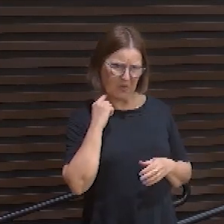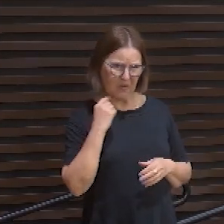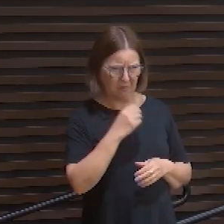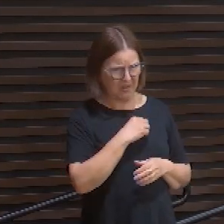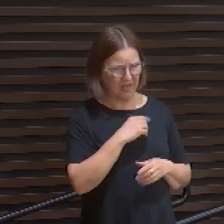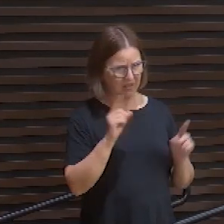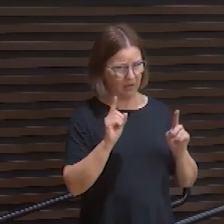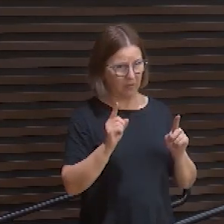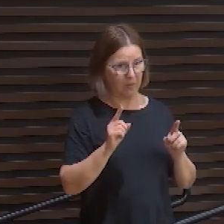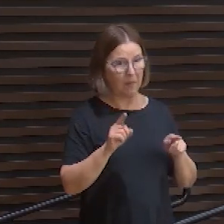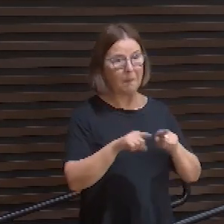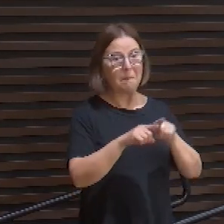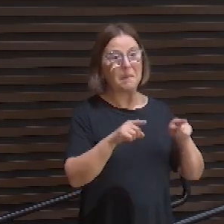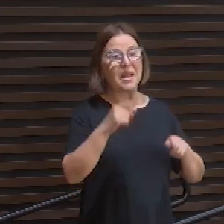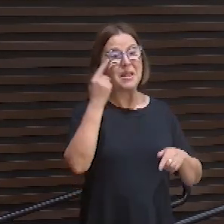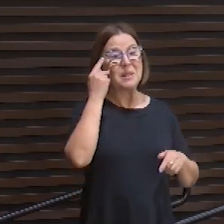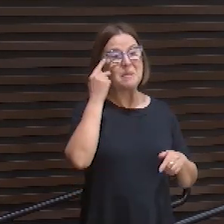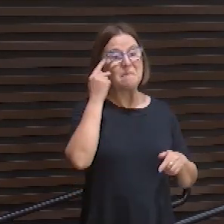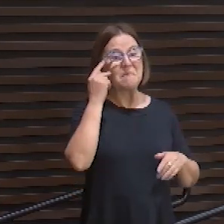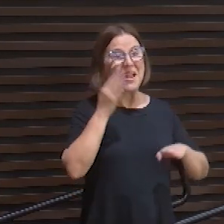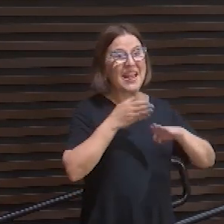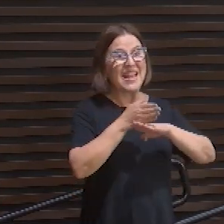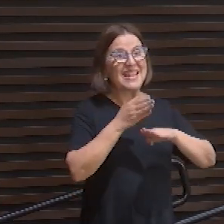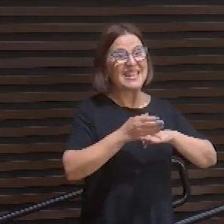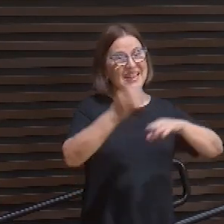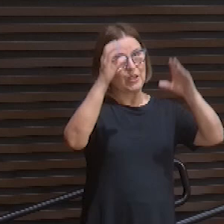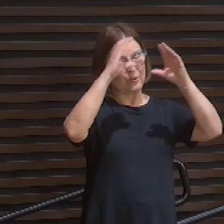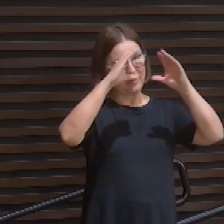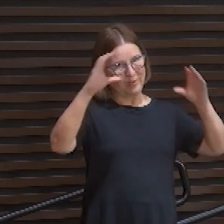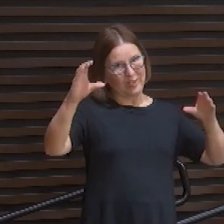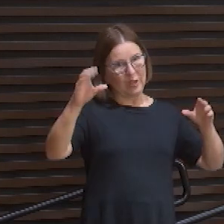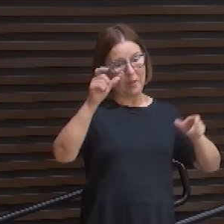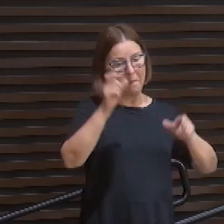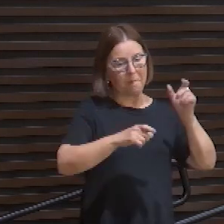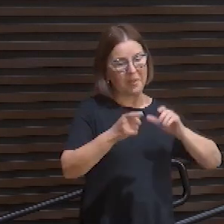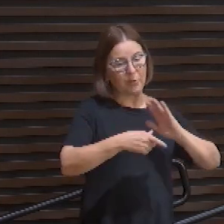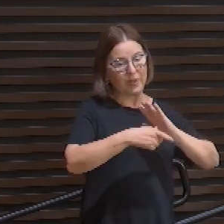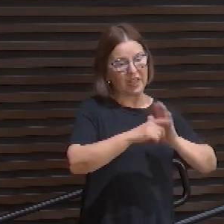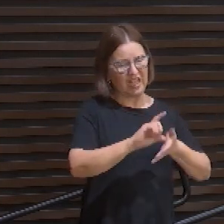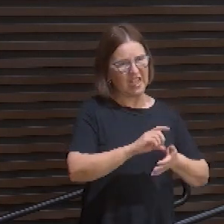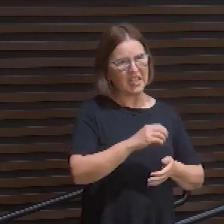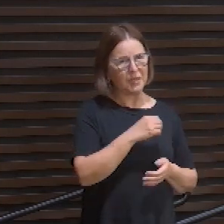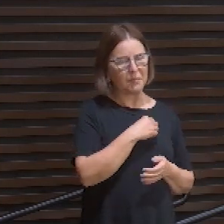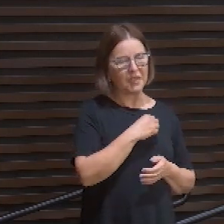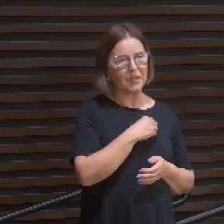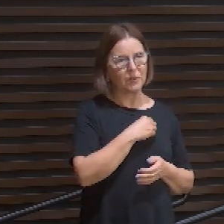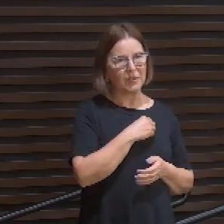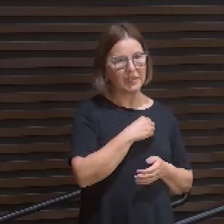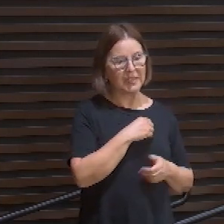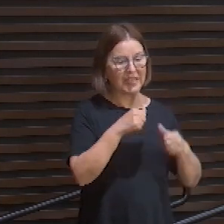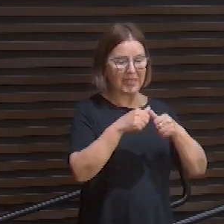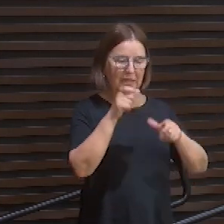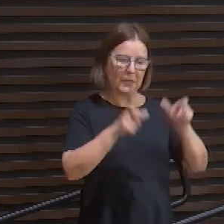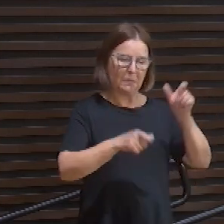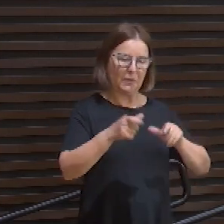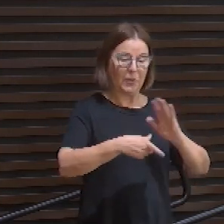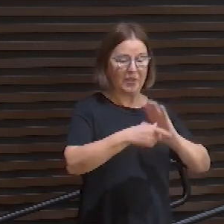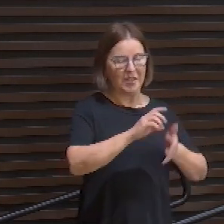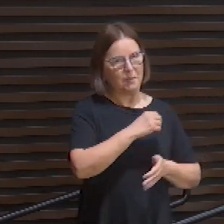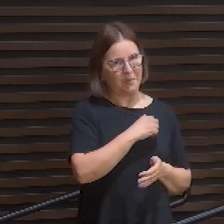céus pessoas que foram contaminadas. E essas pessoas que foram